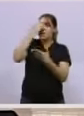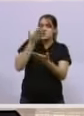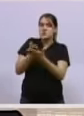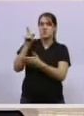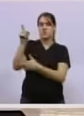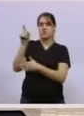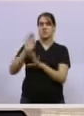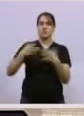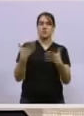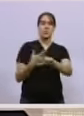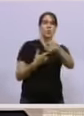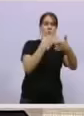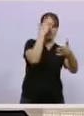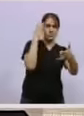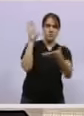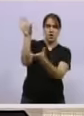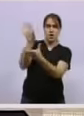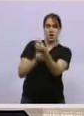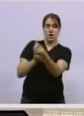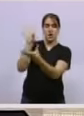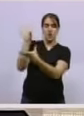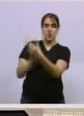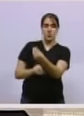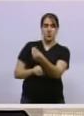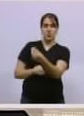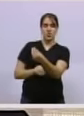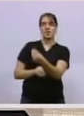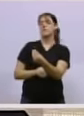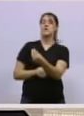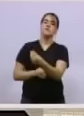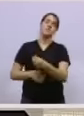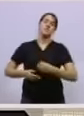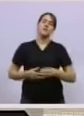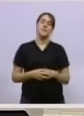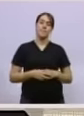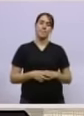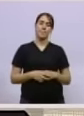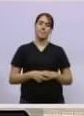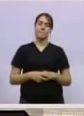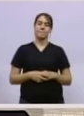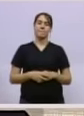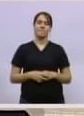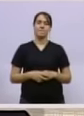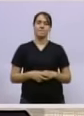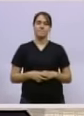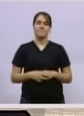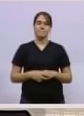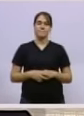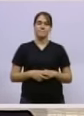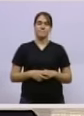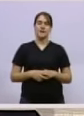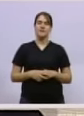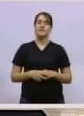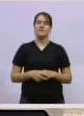torna essencial, se torna acima, colocada acima em termos de importância do que aquele a quem ele